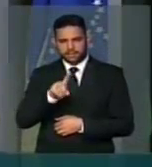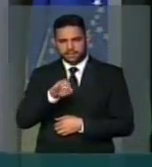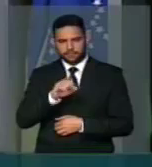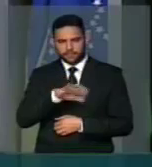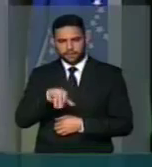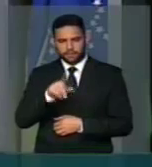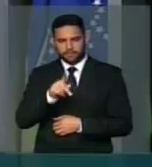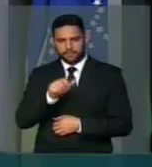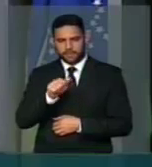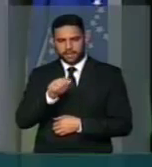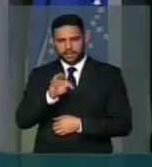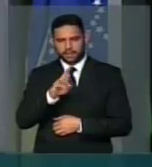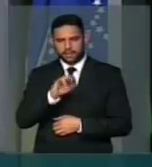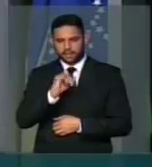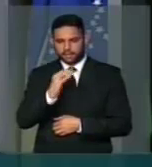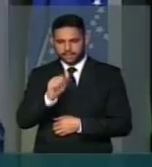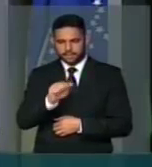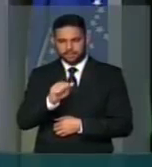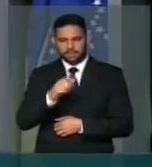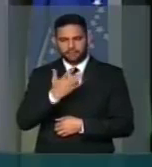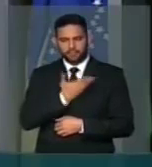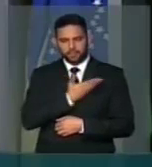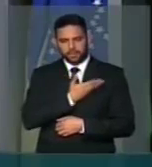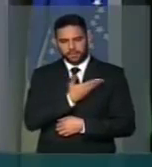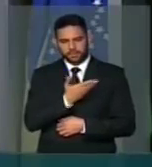Patrícia, aos meus